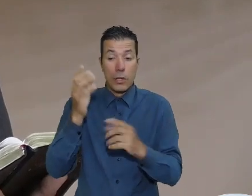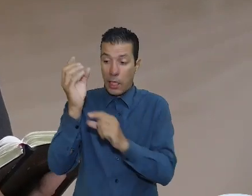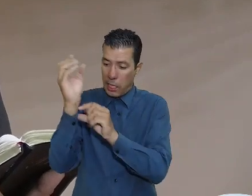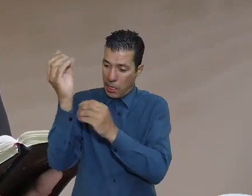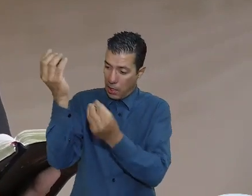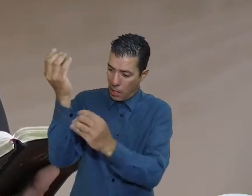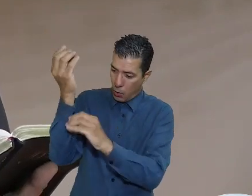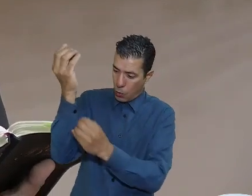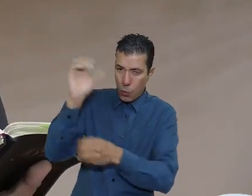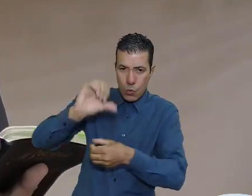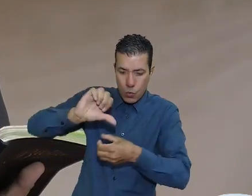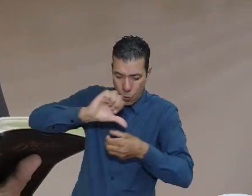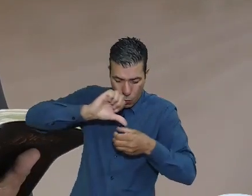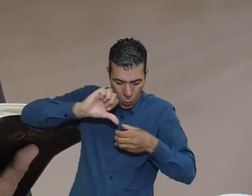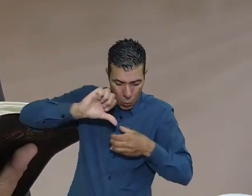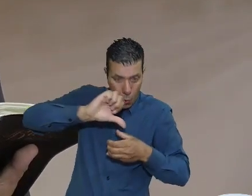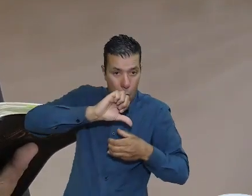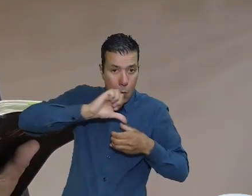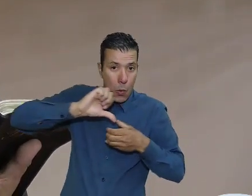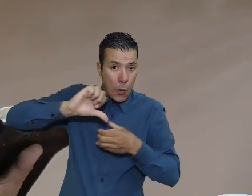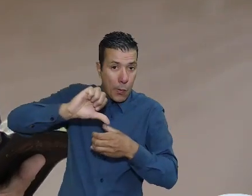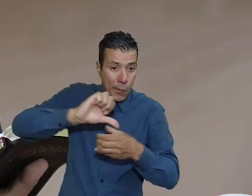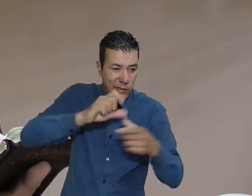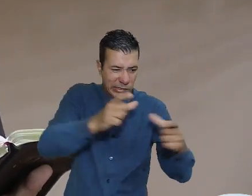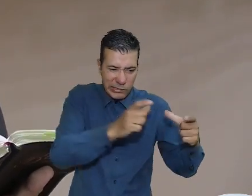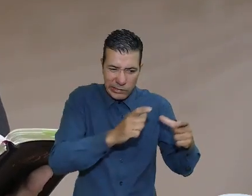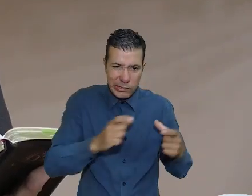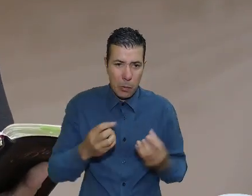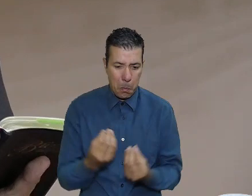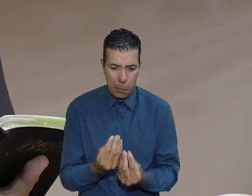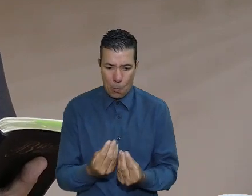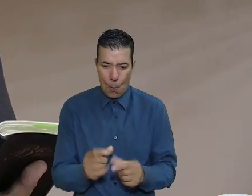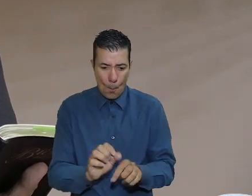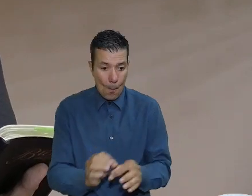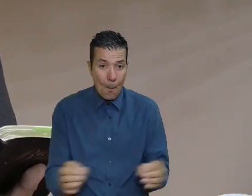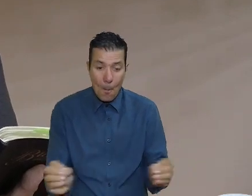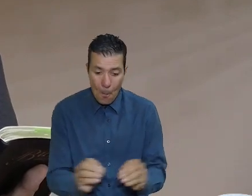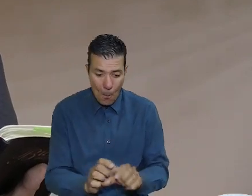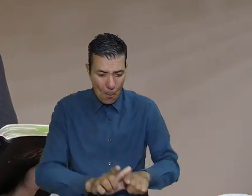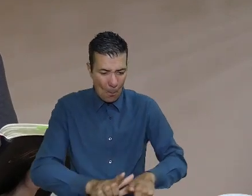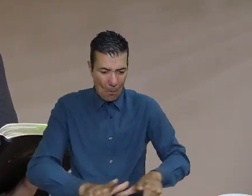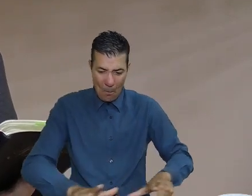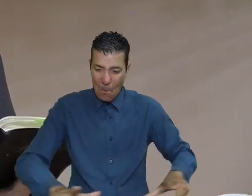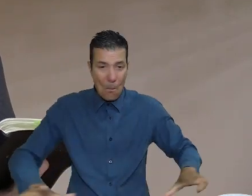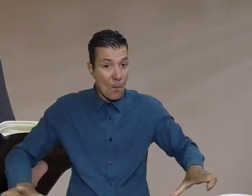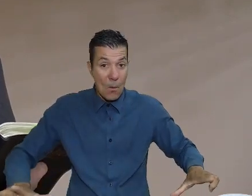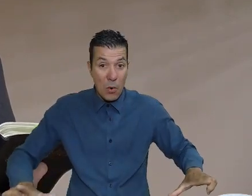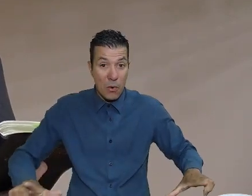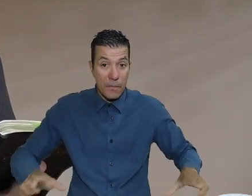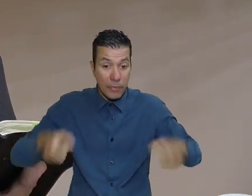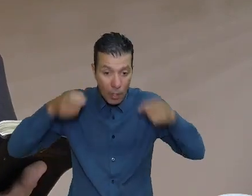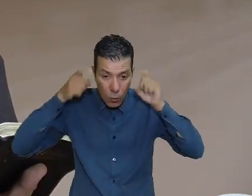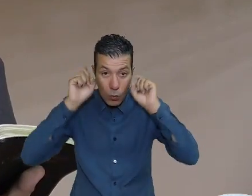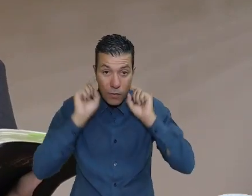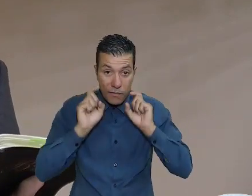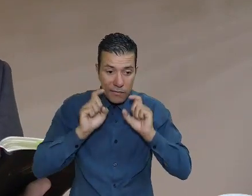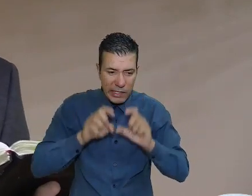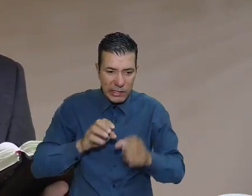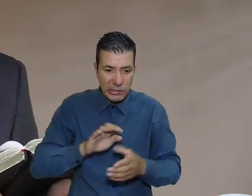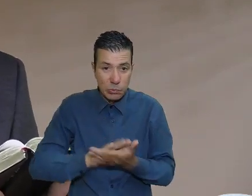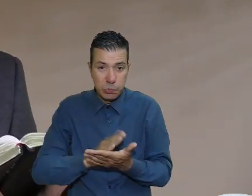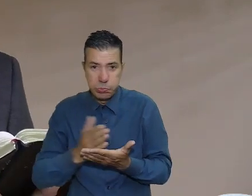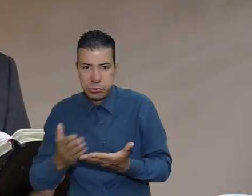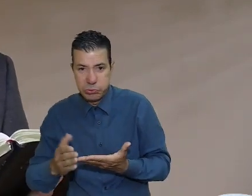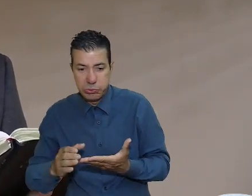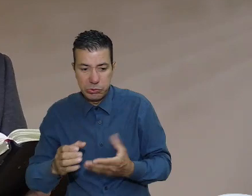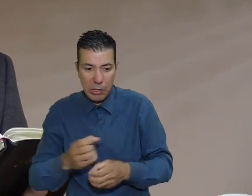produto da oliveira minta, os campos não produzam o seu mantimento, as ovelhas sejam arrebatadas